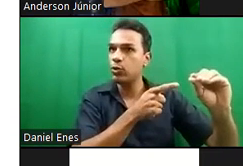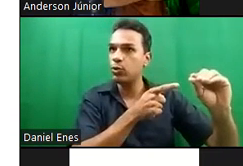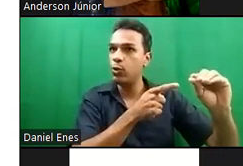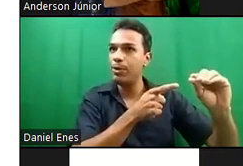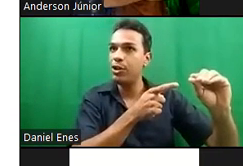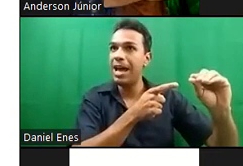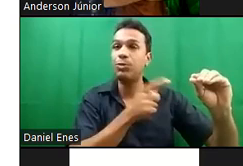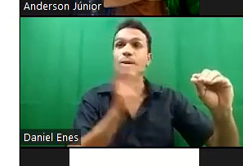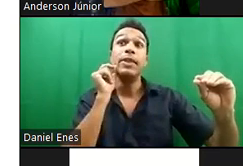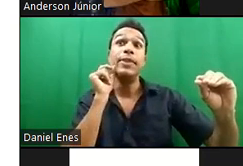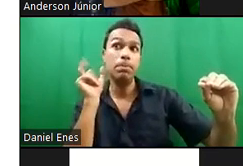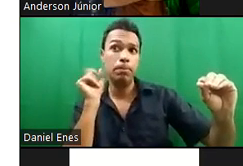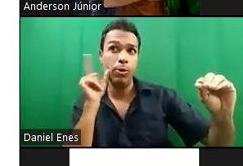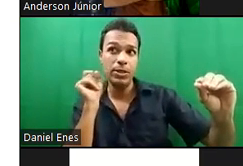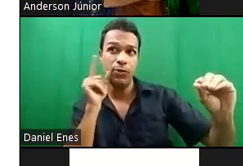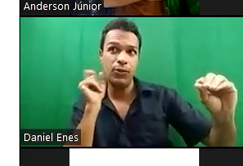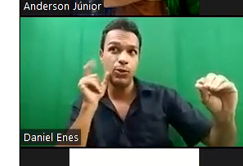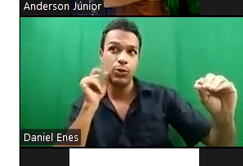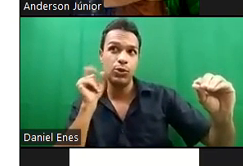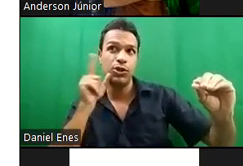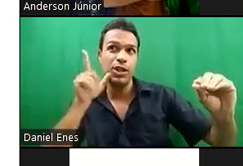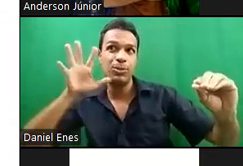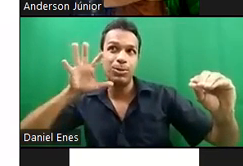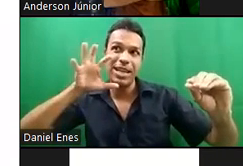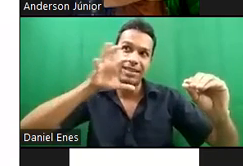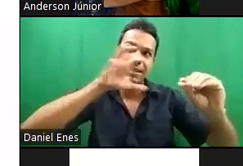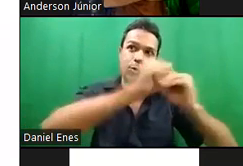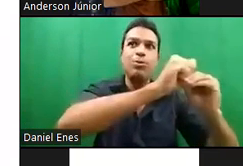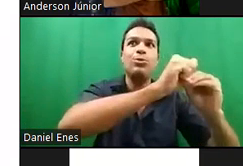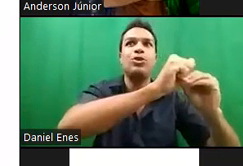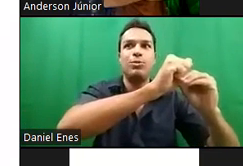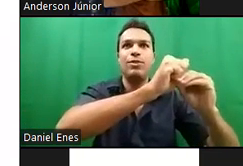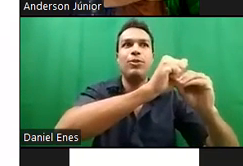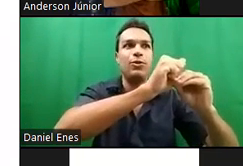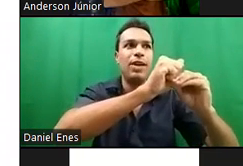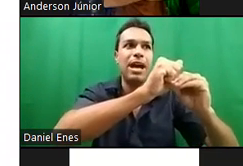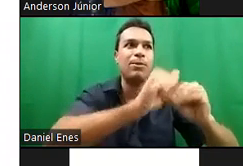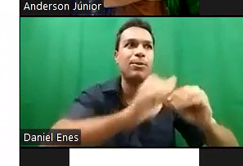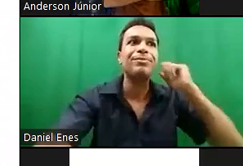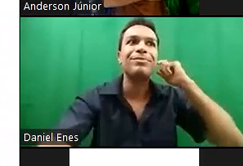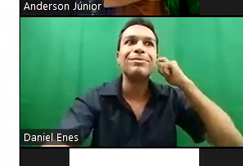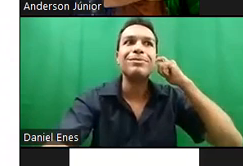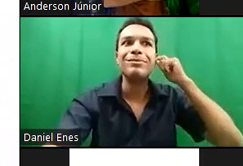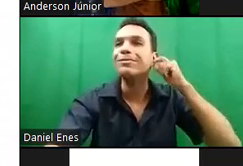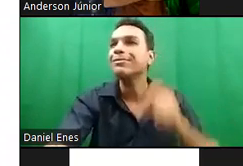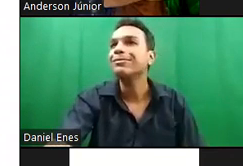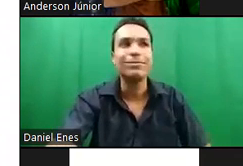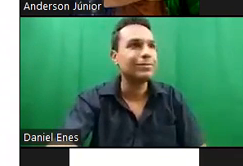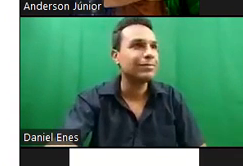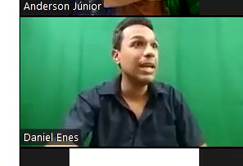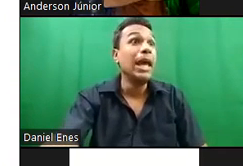coloquei o objeto, depois eu fiz o sujeito e a ação por último, que foi o verbo.